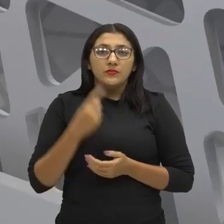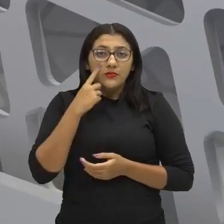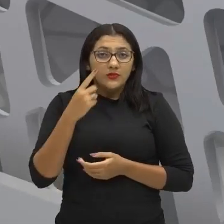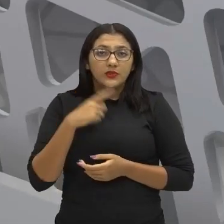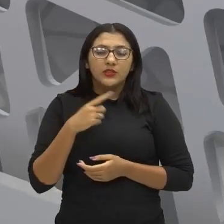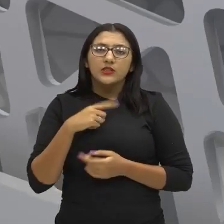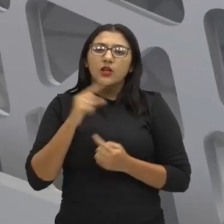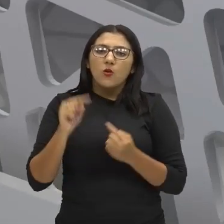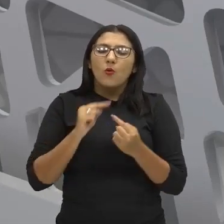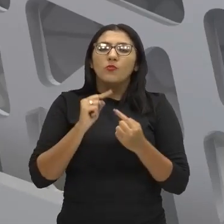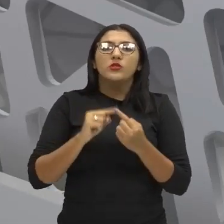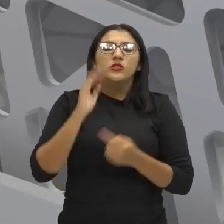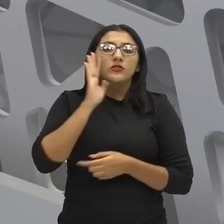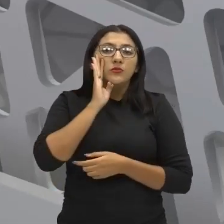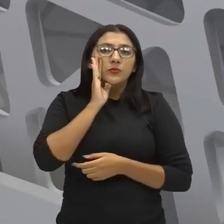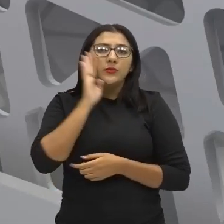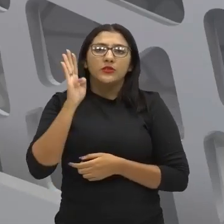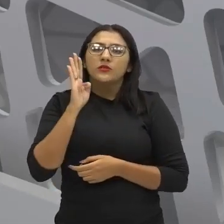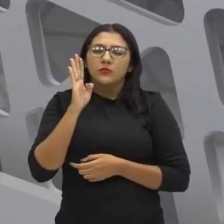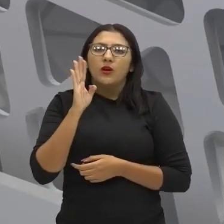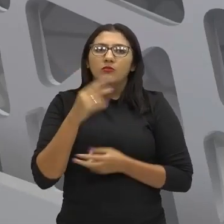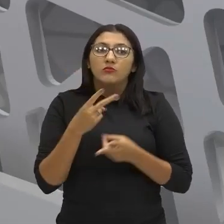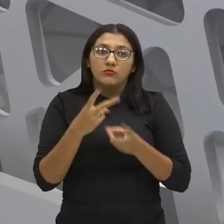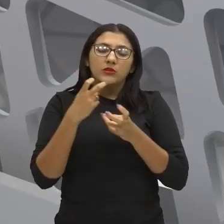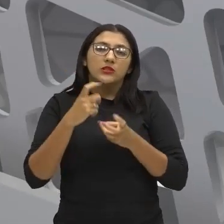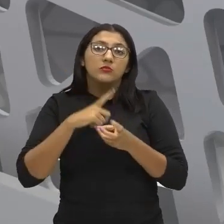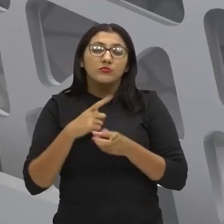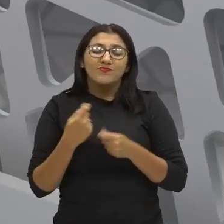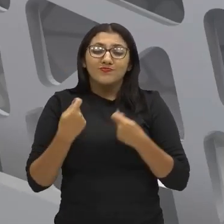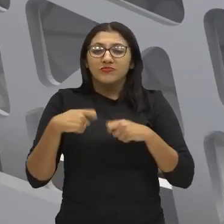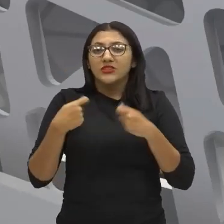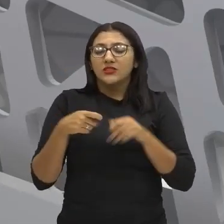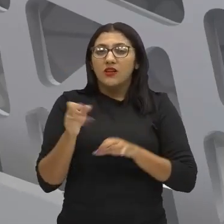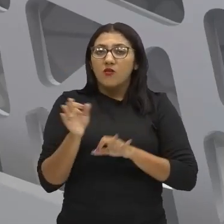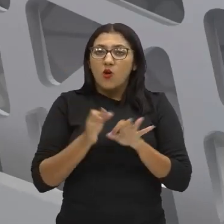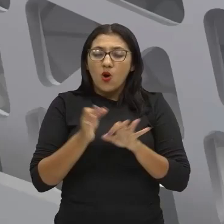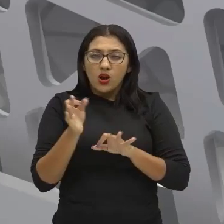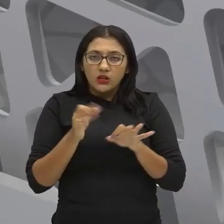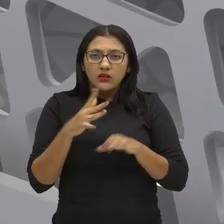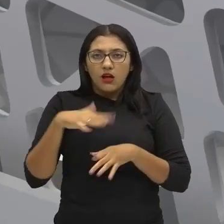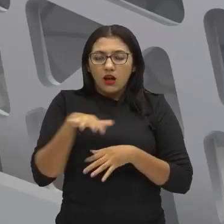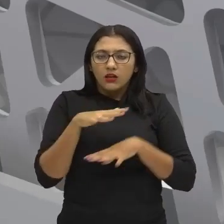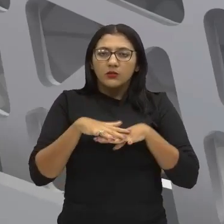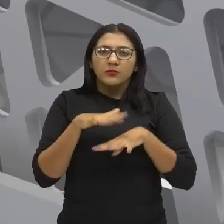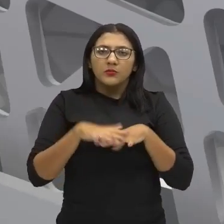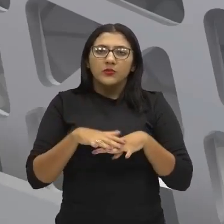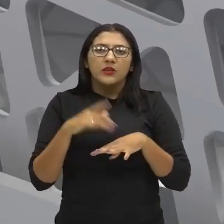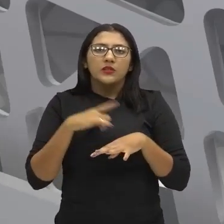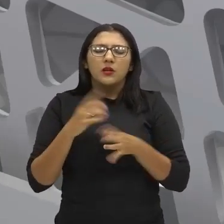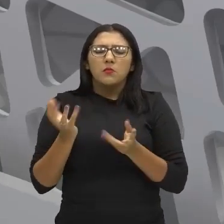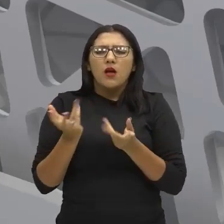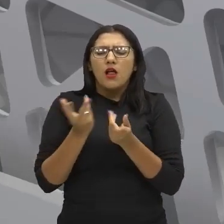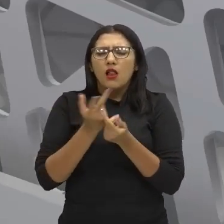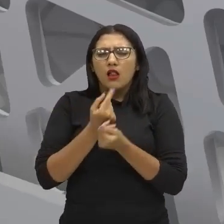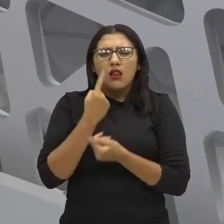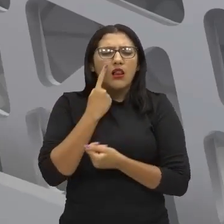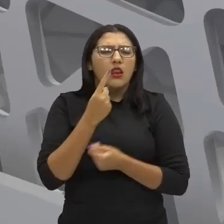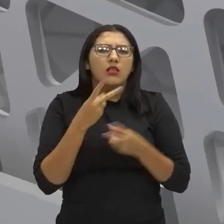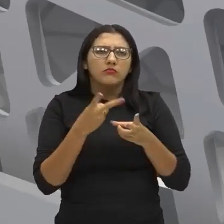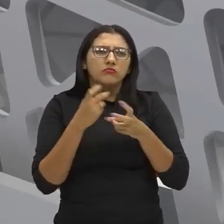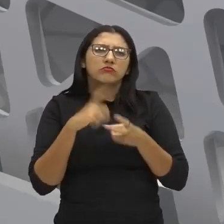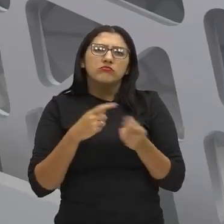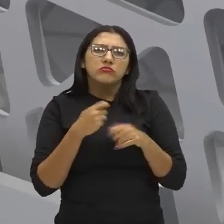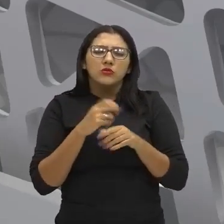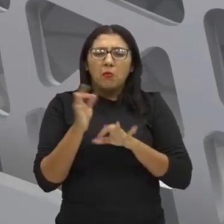foi o objetivo maior. O homem sentiu essa necessidade que a linguagem da matemática ficasse mais rica para ele poder escrever